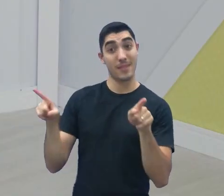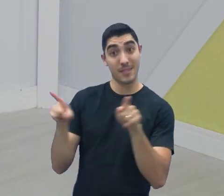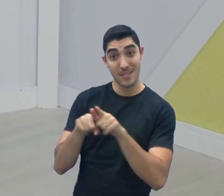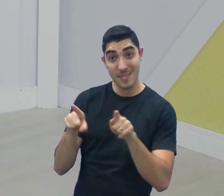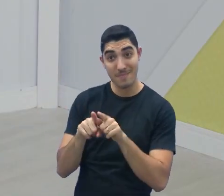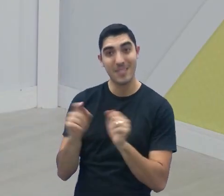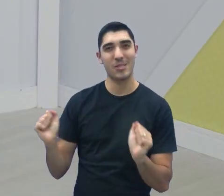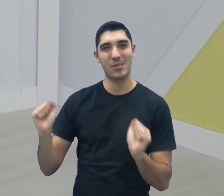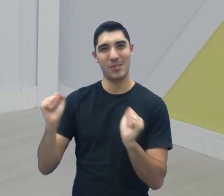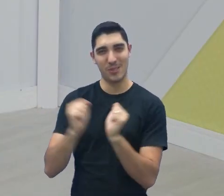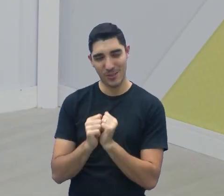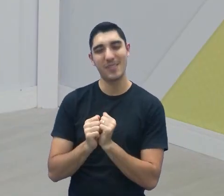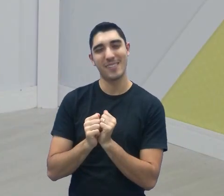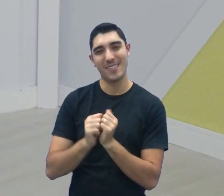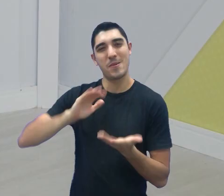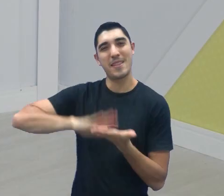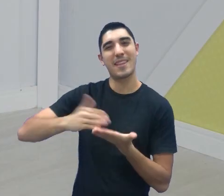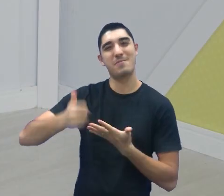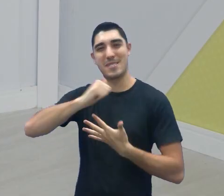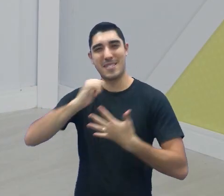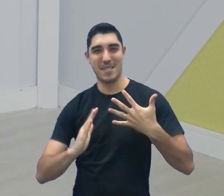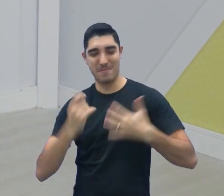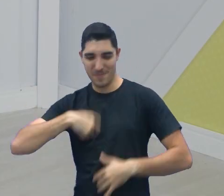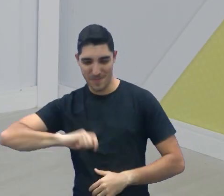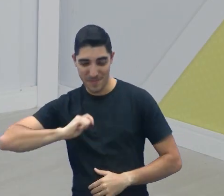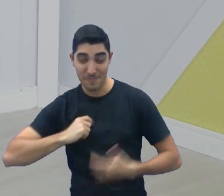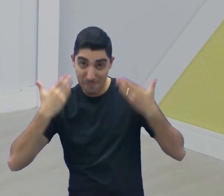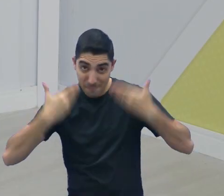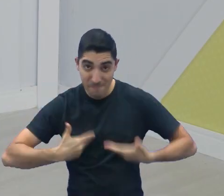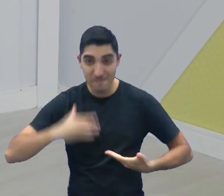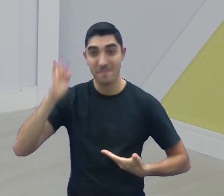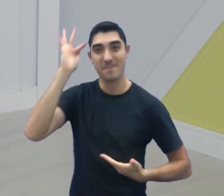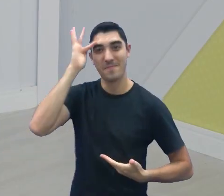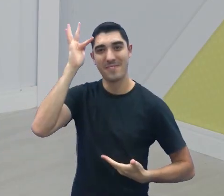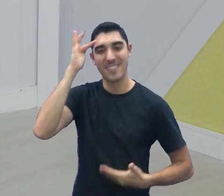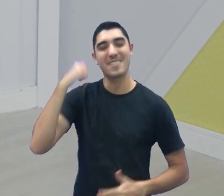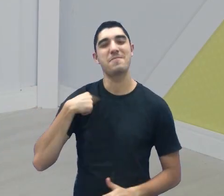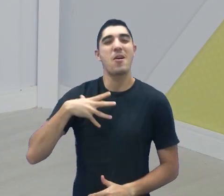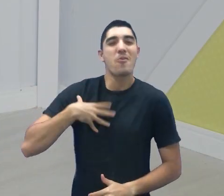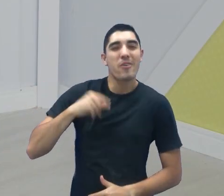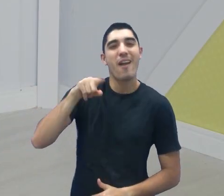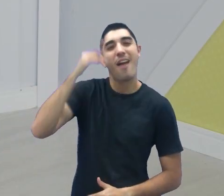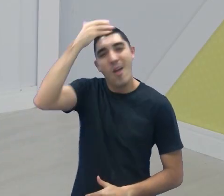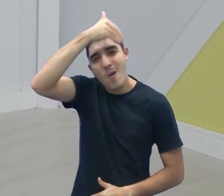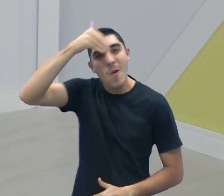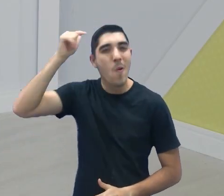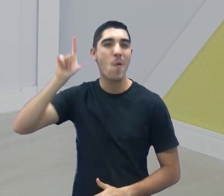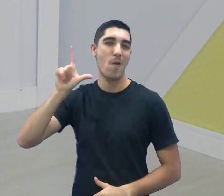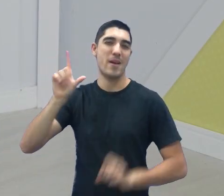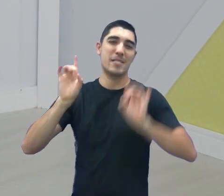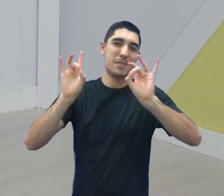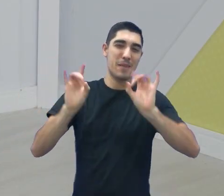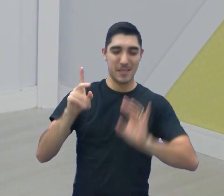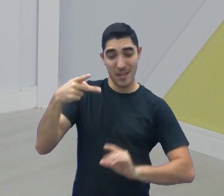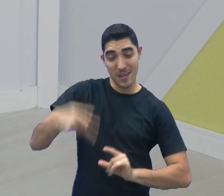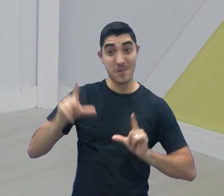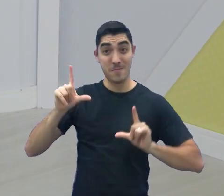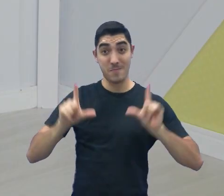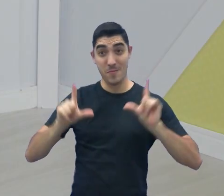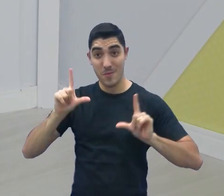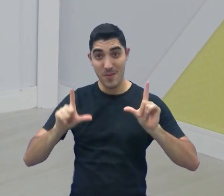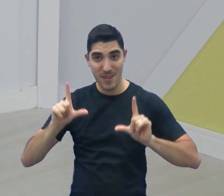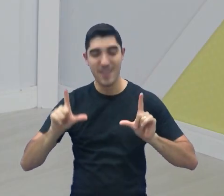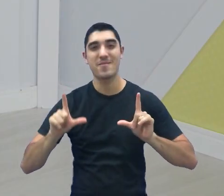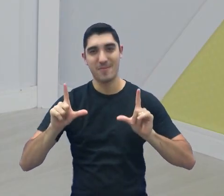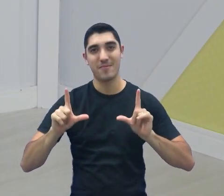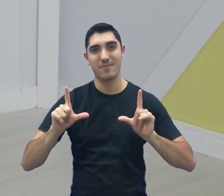com a gente também o nosso intérprete de Libras, o nosso querido Luiz Fernando, o papai do Lorenzo, que é o mascotinho do nosso Hora do